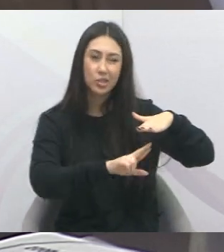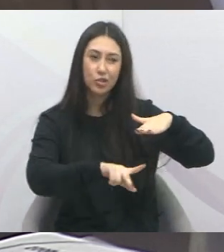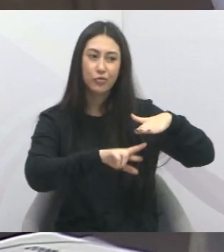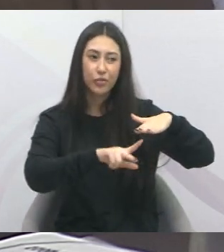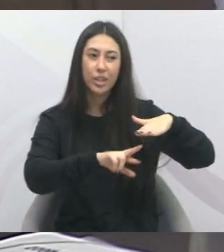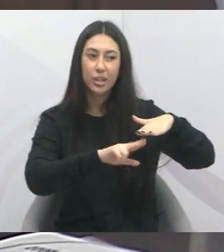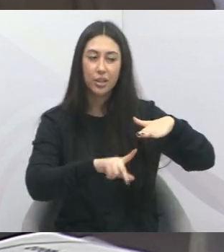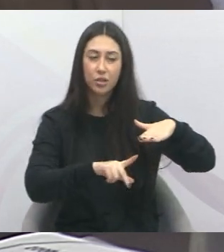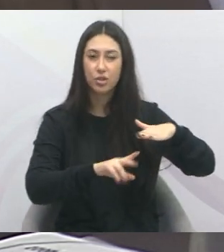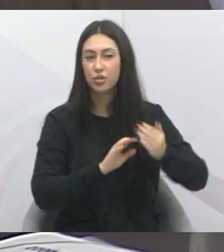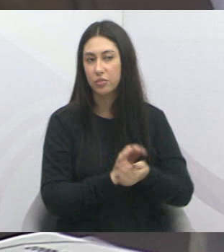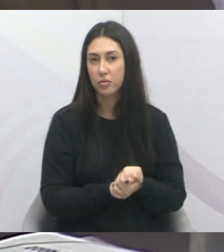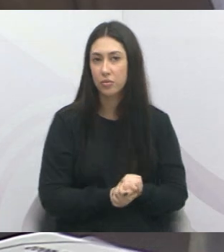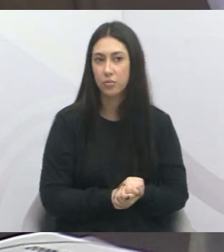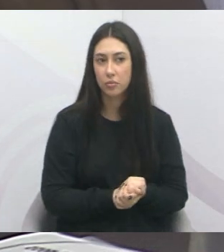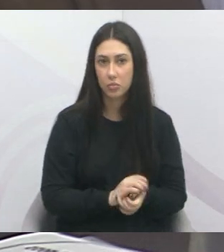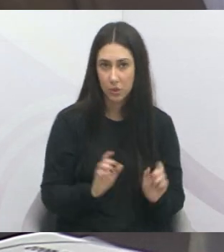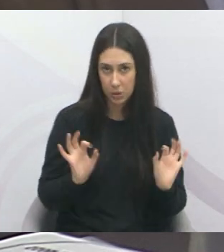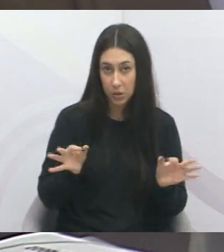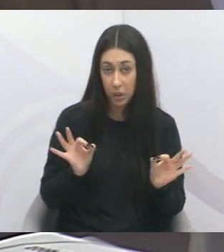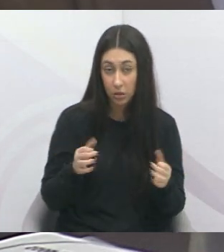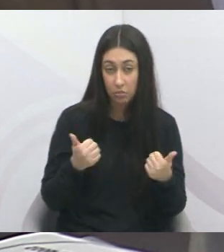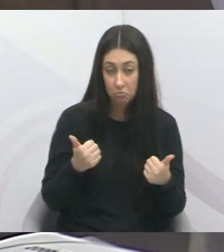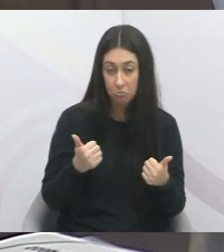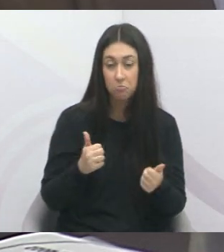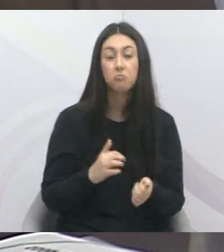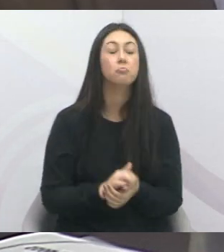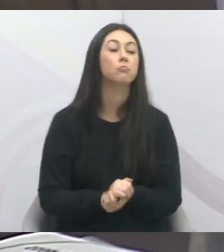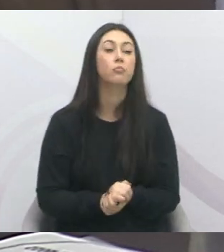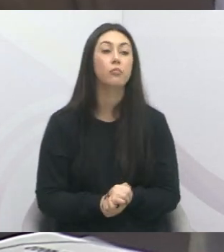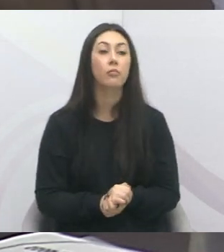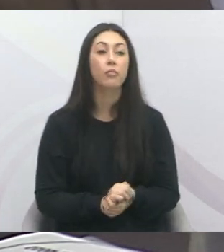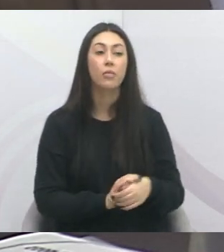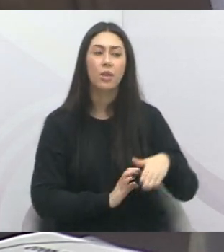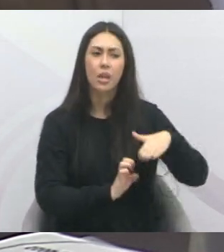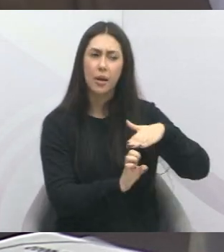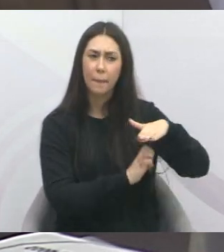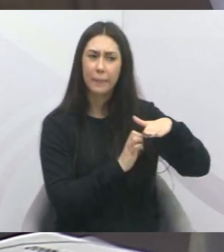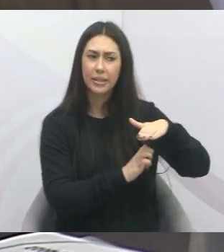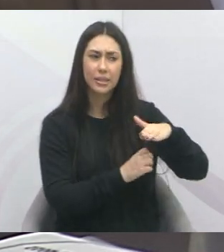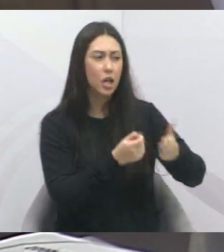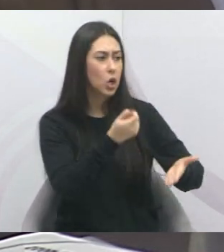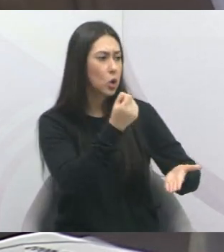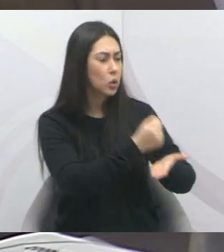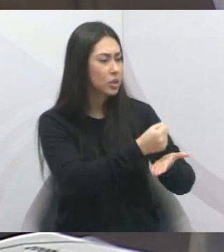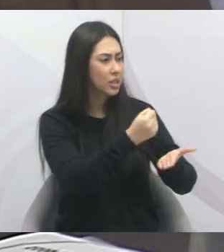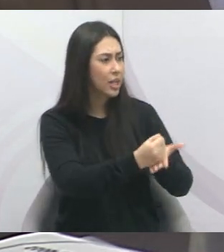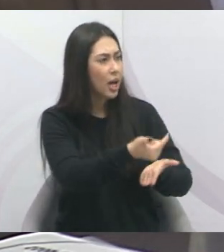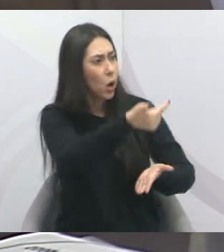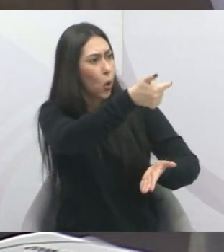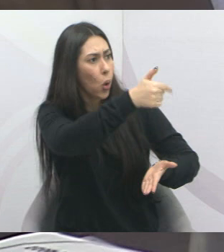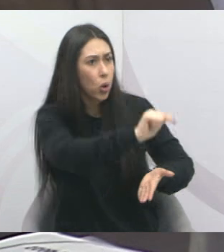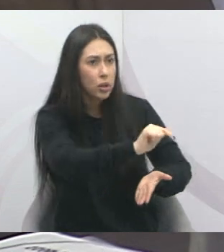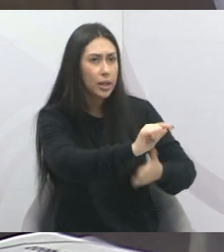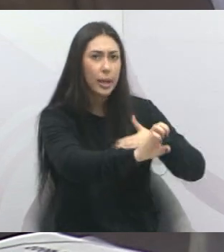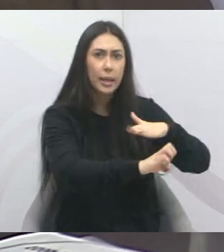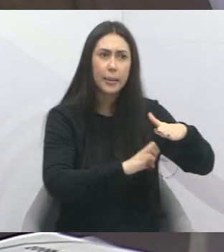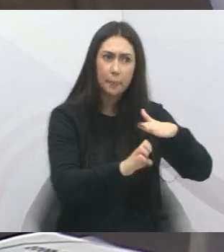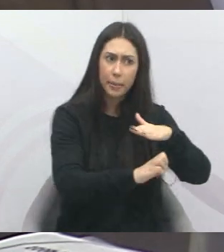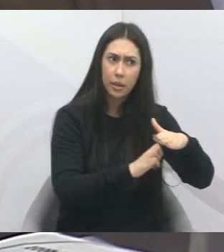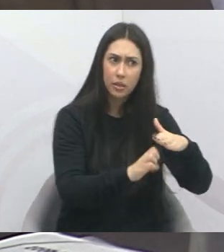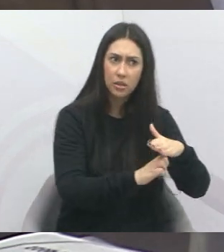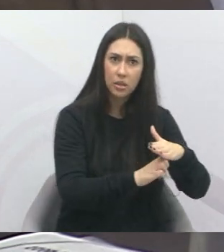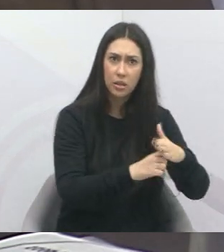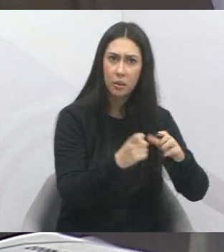Damasco, ela representa uma terceirizada, correto? E ela vai terceirizar a contratação do médico. Essa foi a fala muito clara